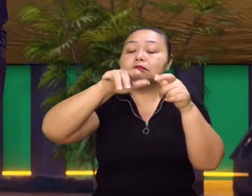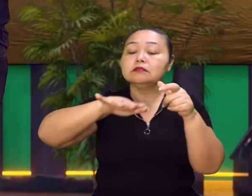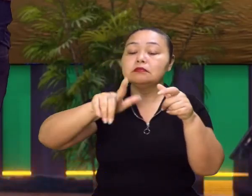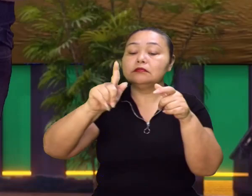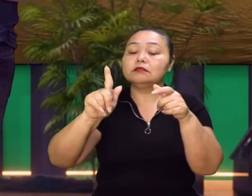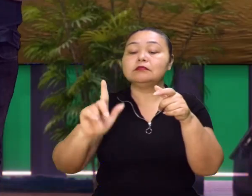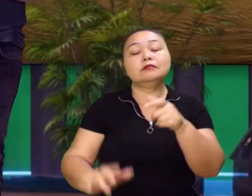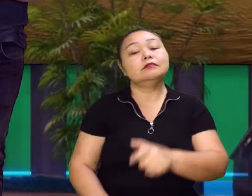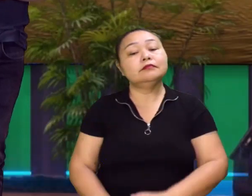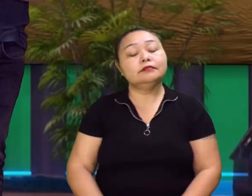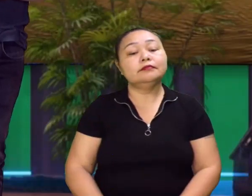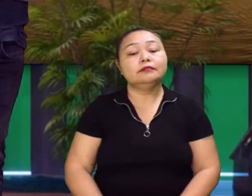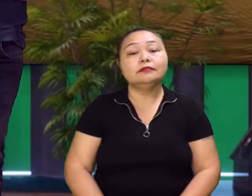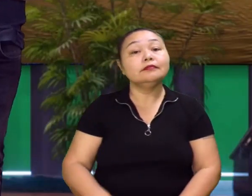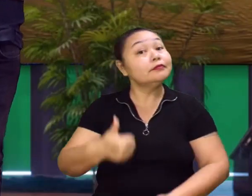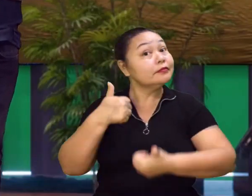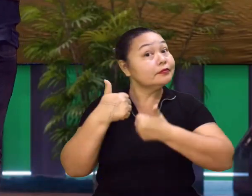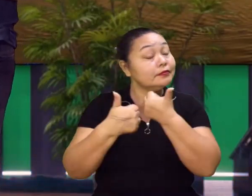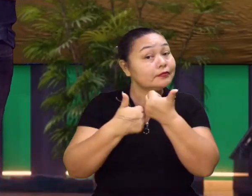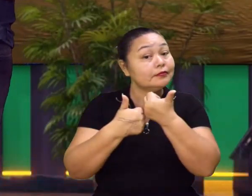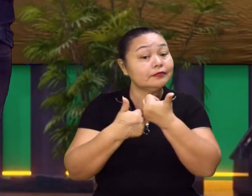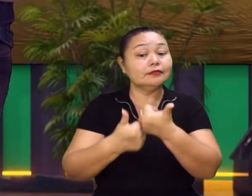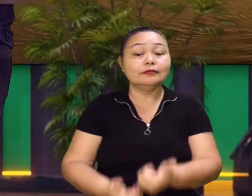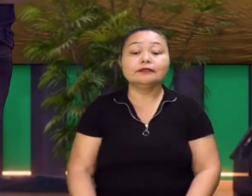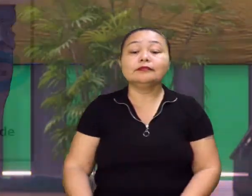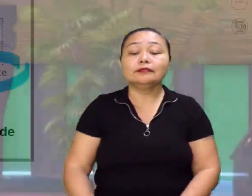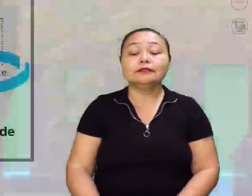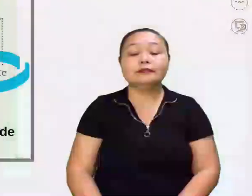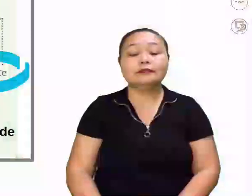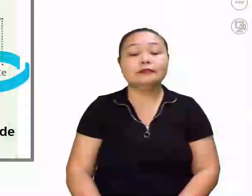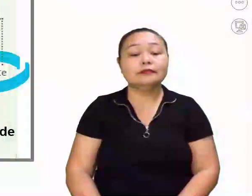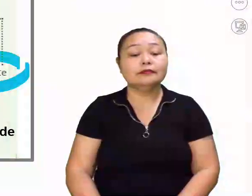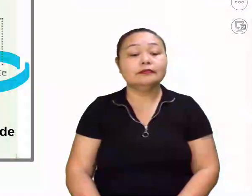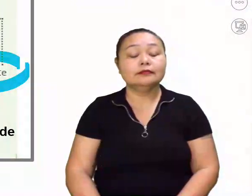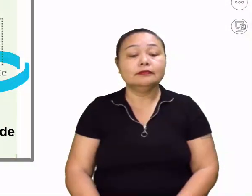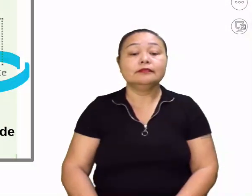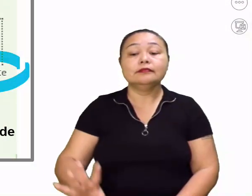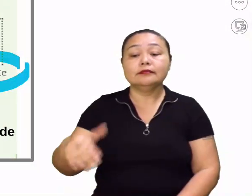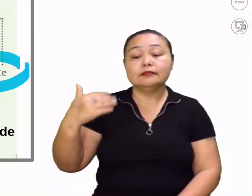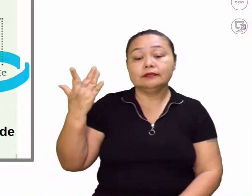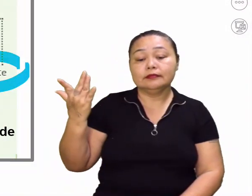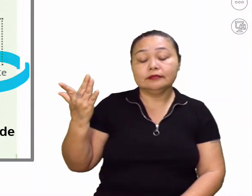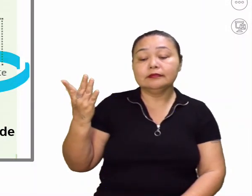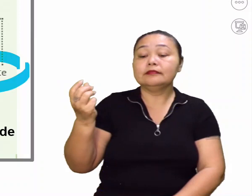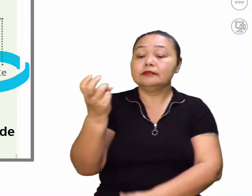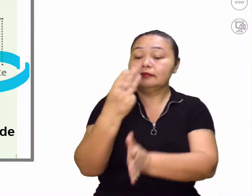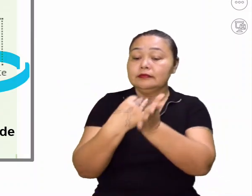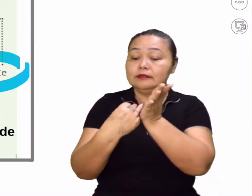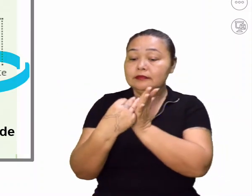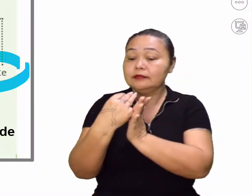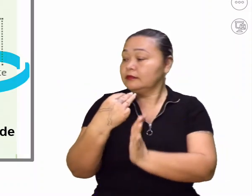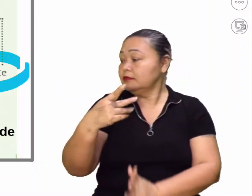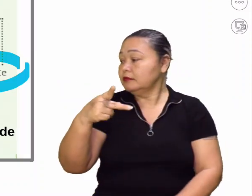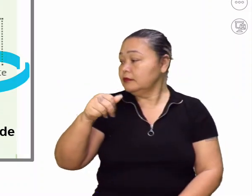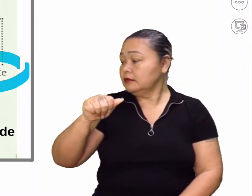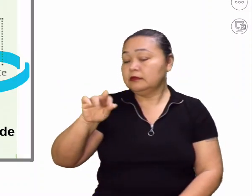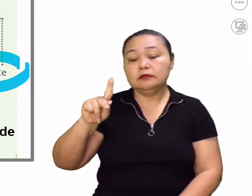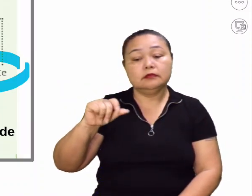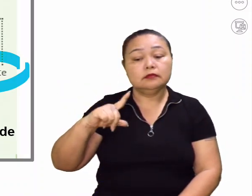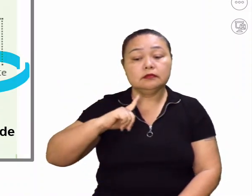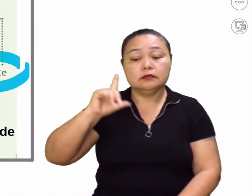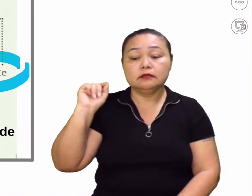espaço geográfico. Beleza? Perfeito, garoto. Vamos lá. É isso aí. Então esse mapa é o mapa de Garçu